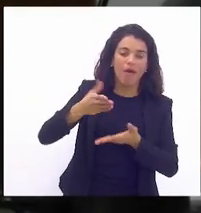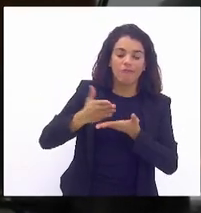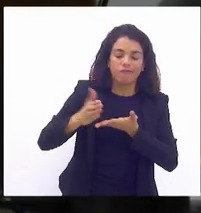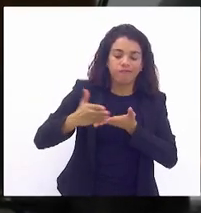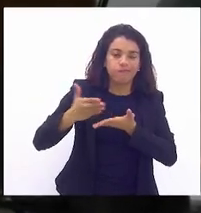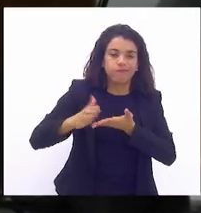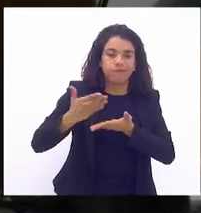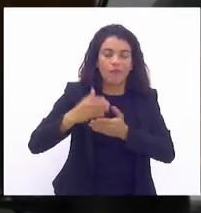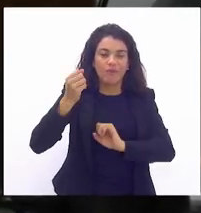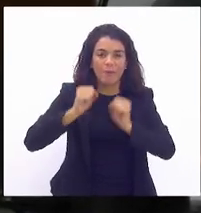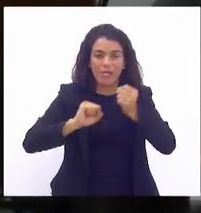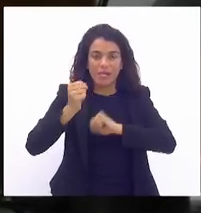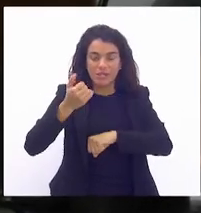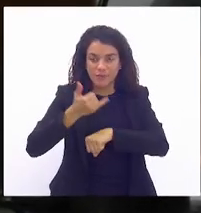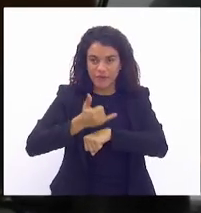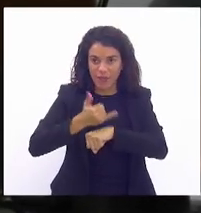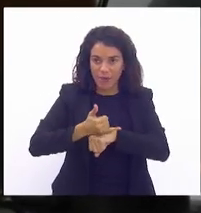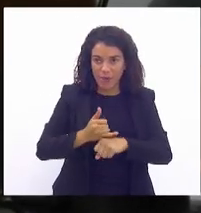à beira do rio.